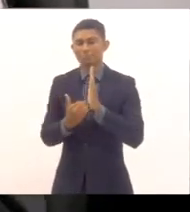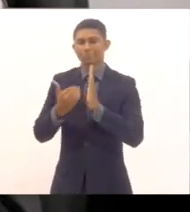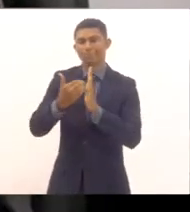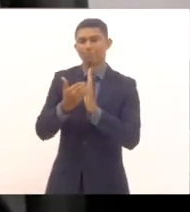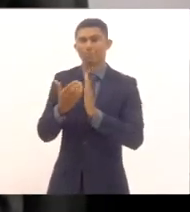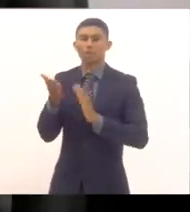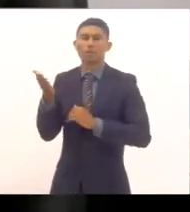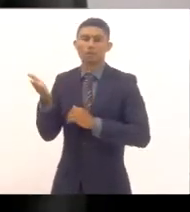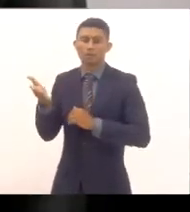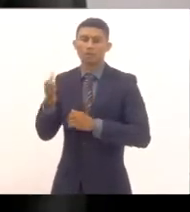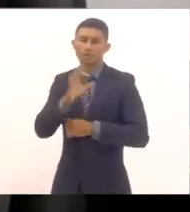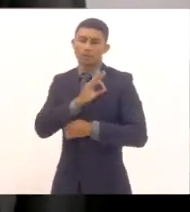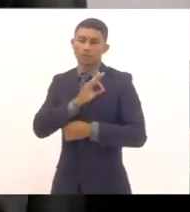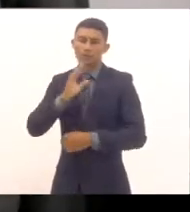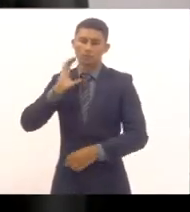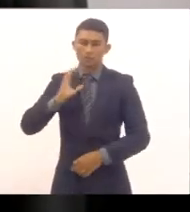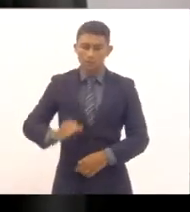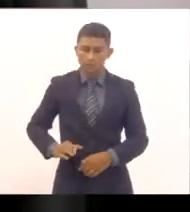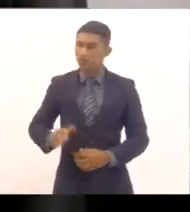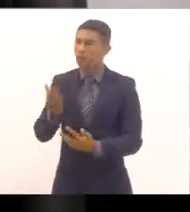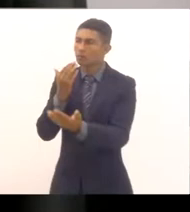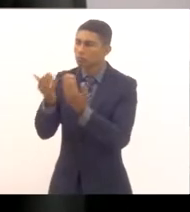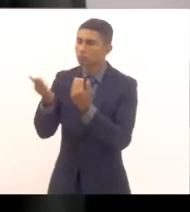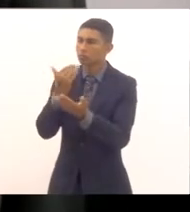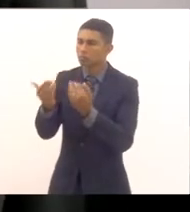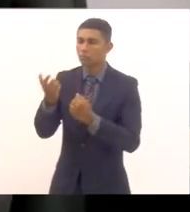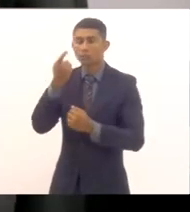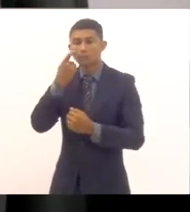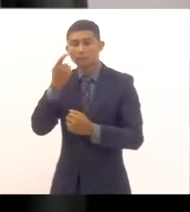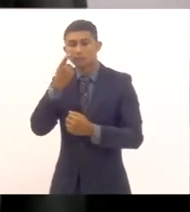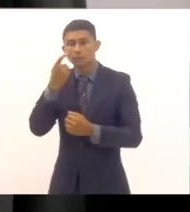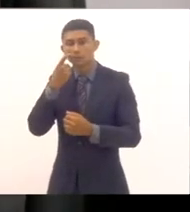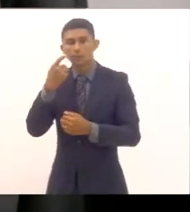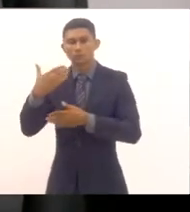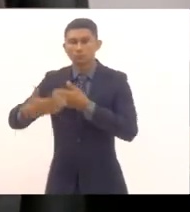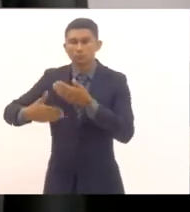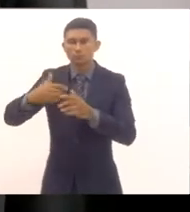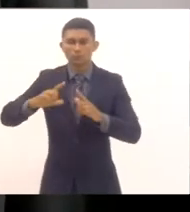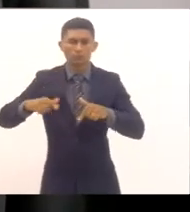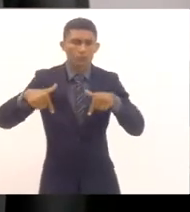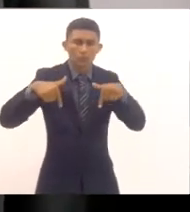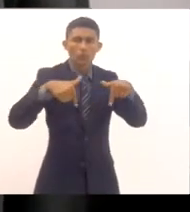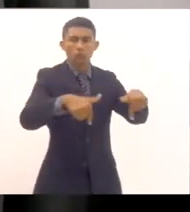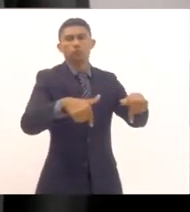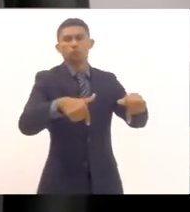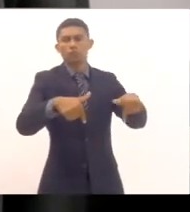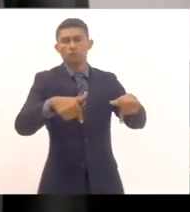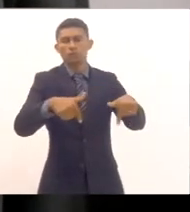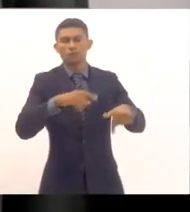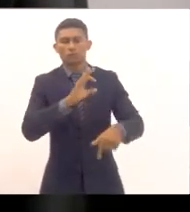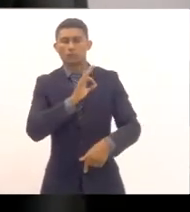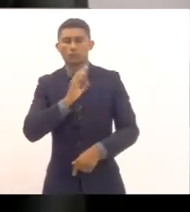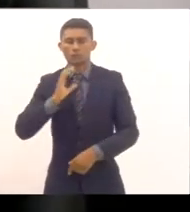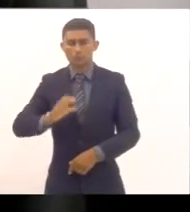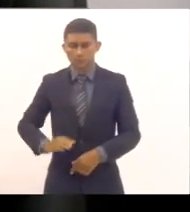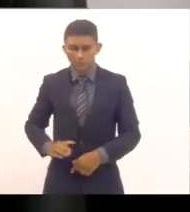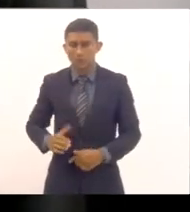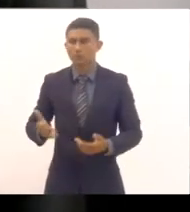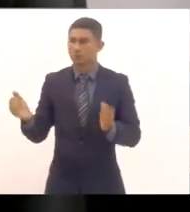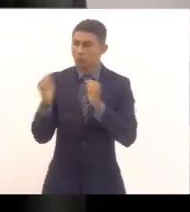É para transformar essa informação e uma ação penal inquérito para poder municiar a polícia civil